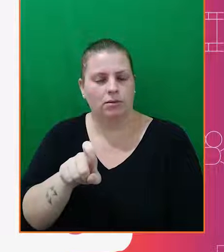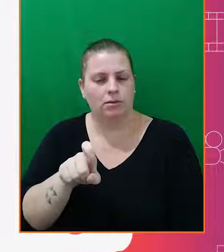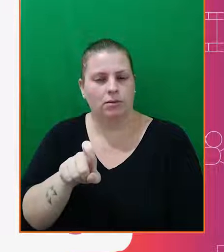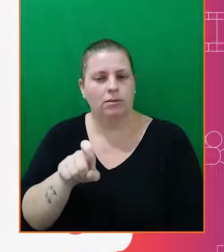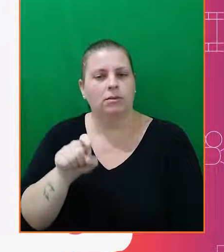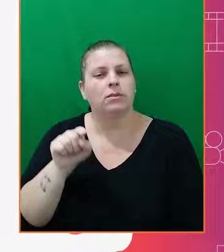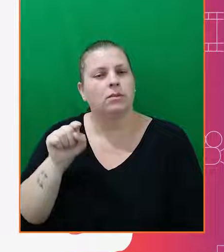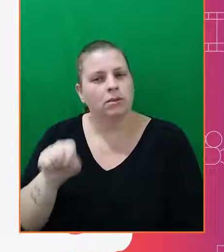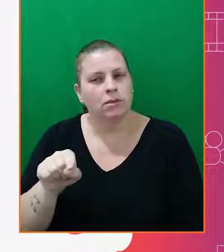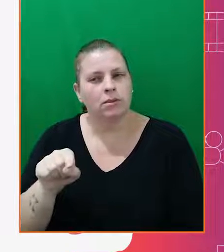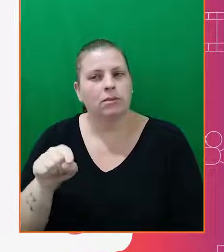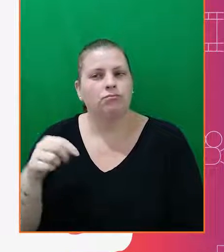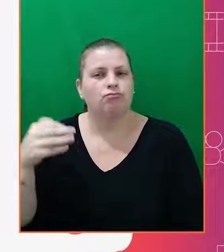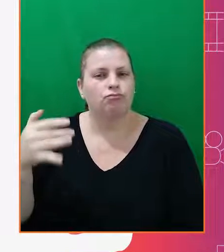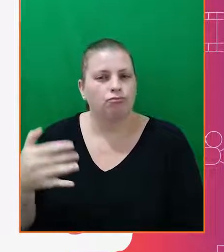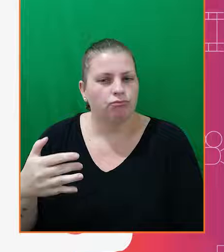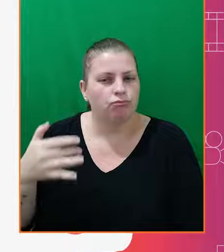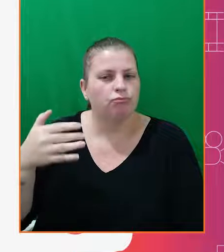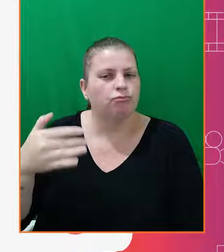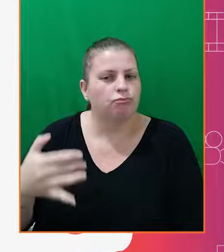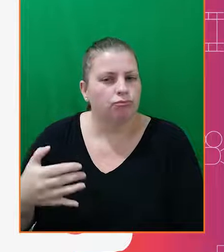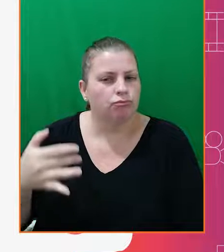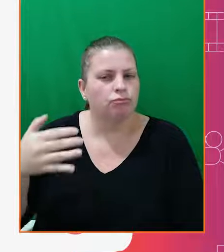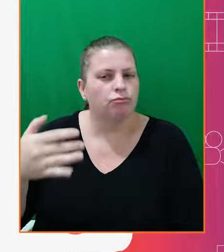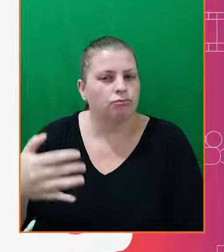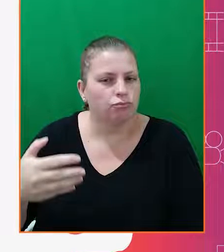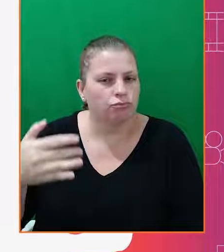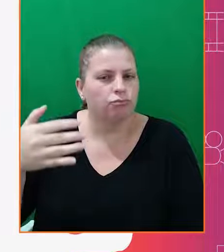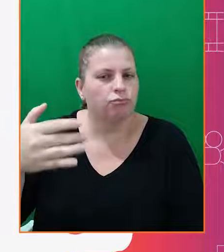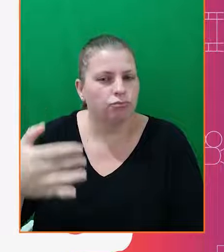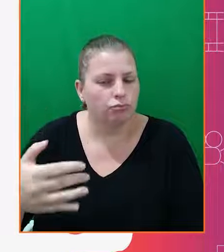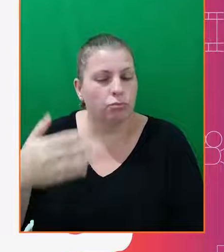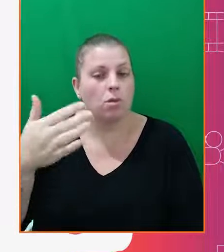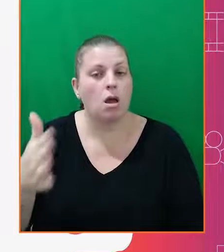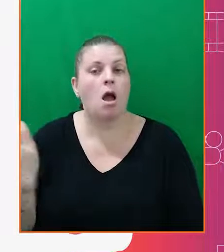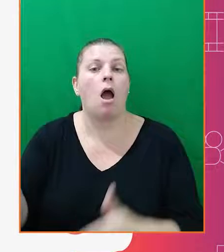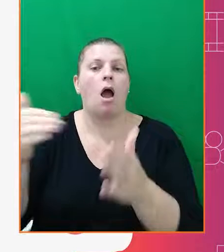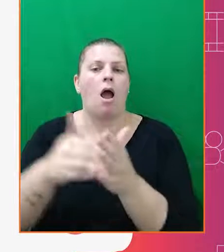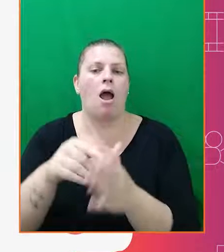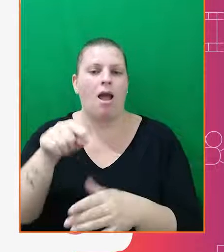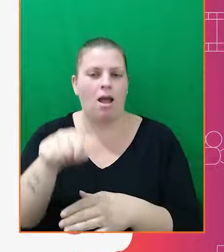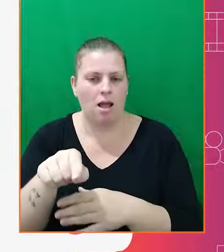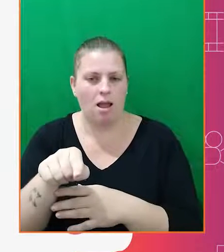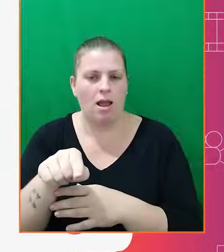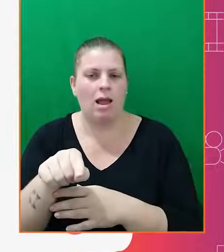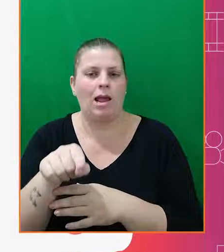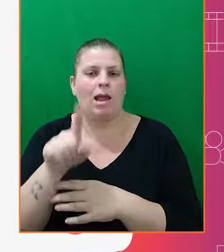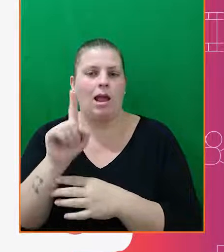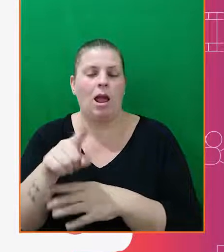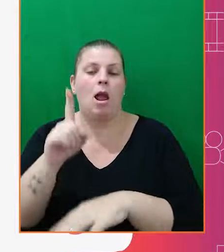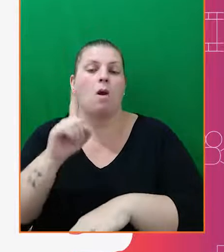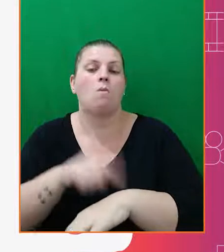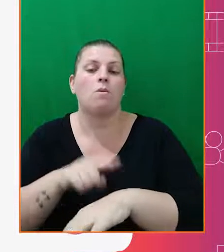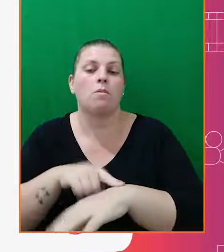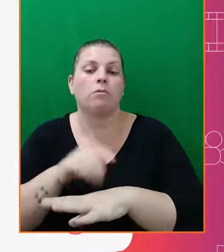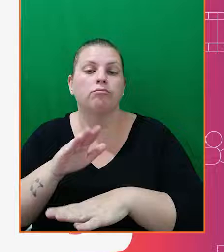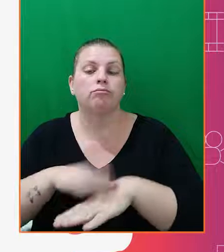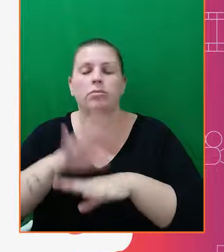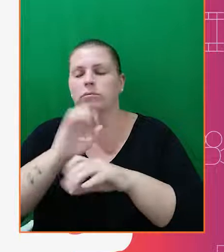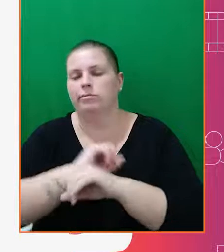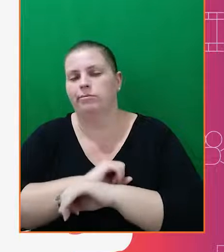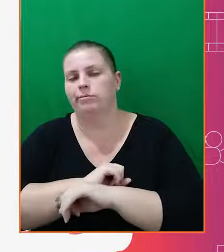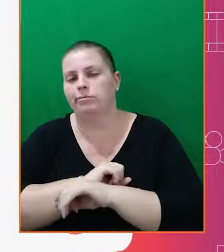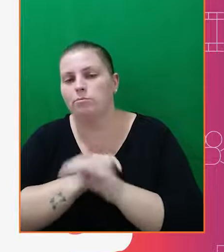história, porque toda a história vai para nós chegarmos no terceiro ato, que é o clímax, que é o momento de maior definição da vida